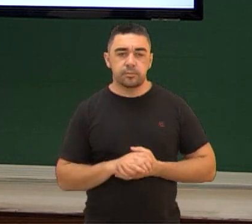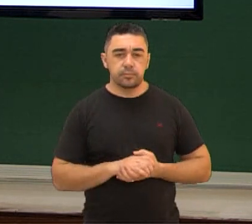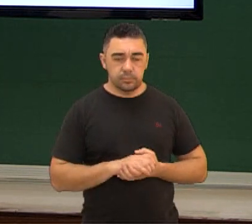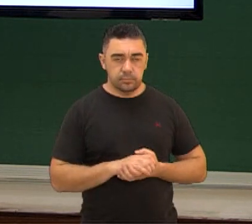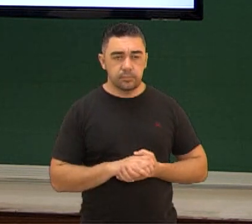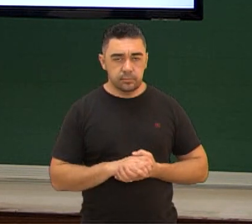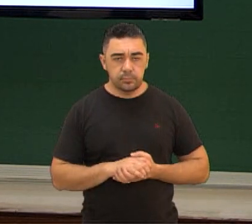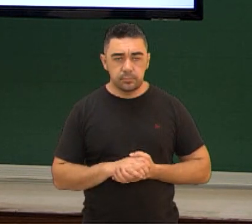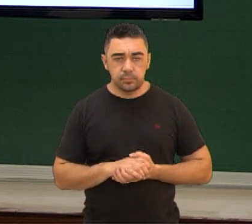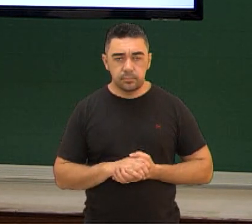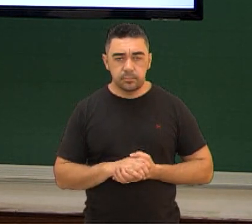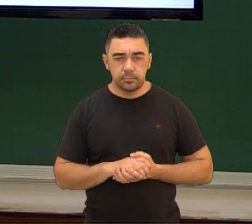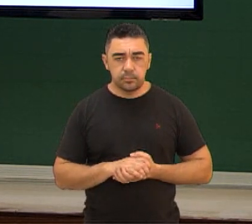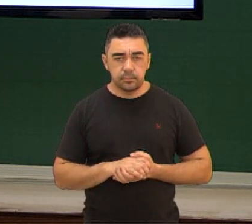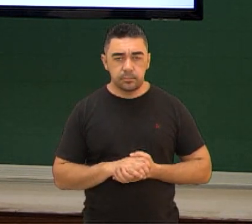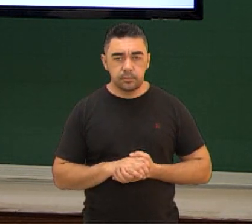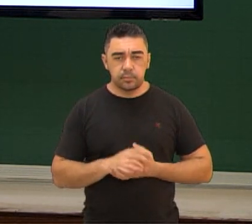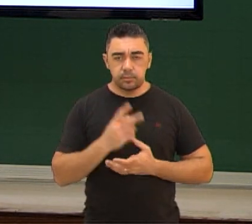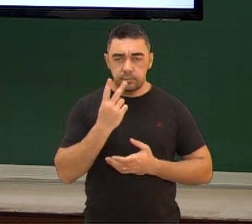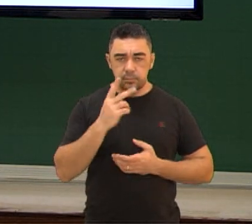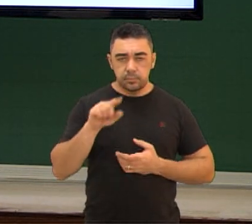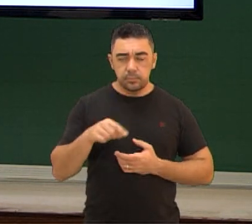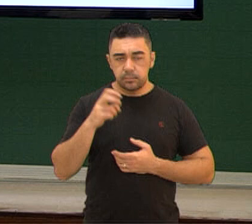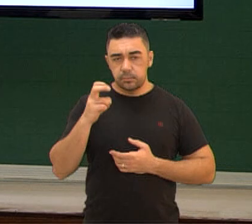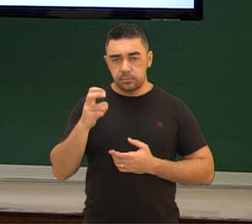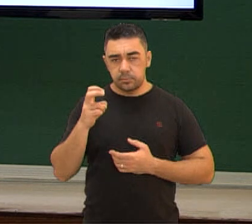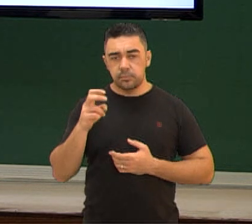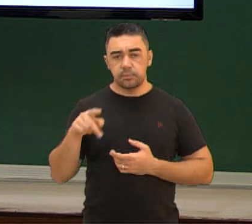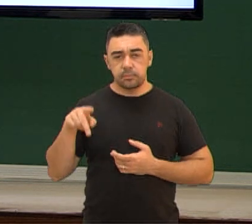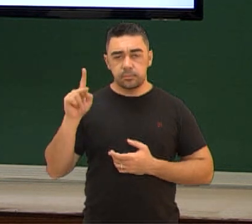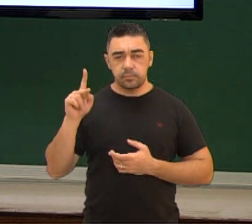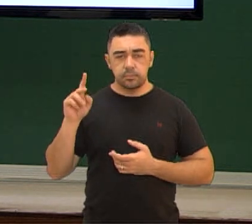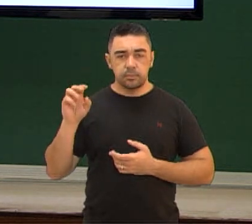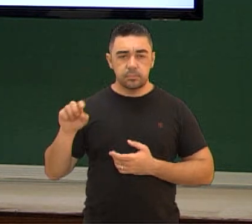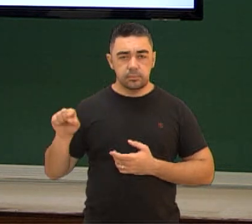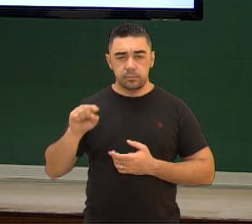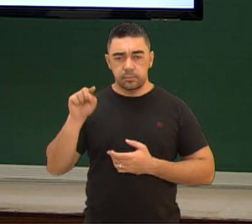ohm, ok? Então, 2,5 quilo-ohms.